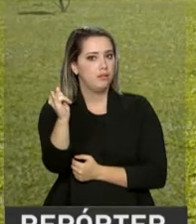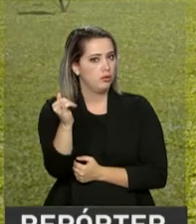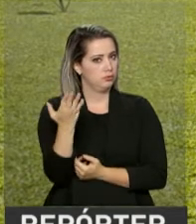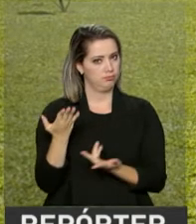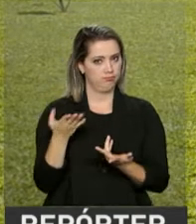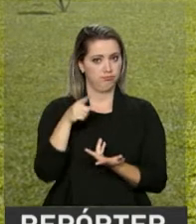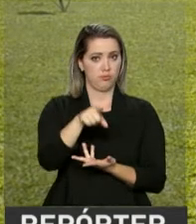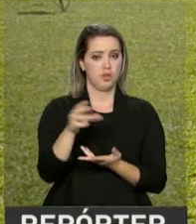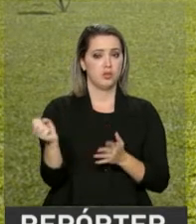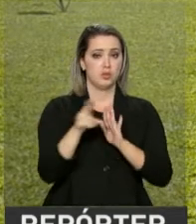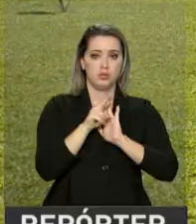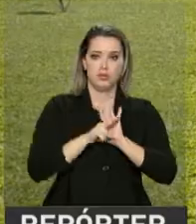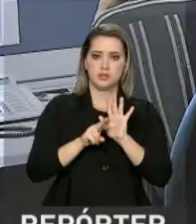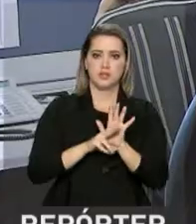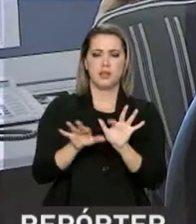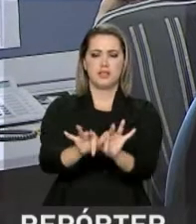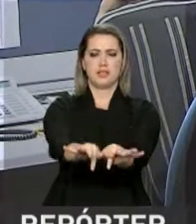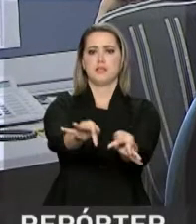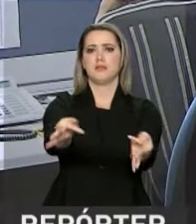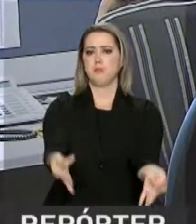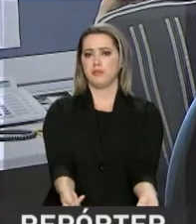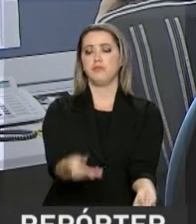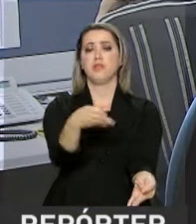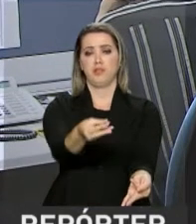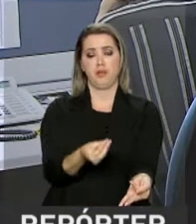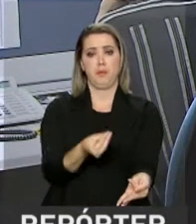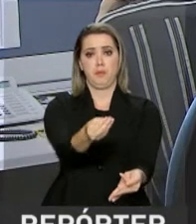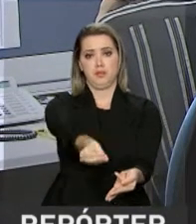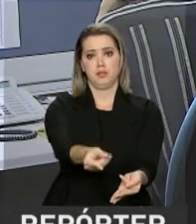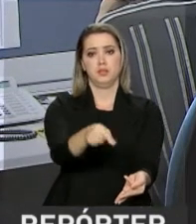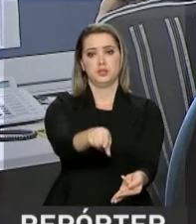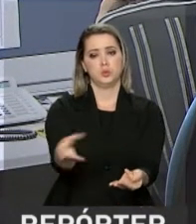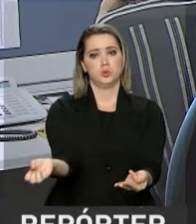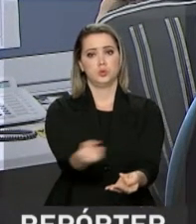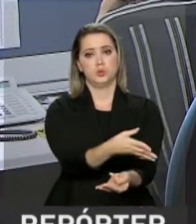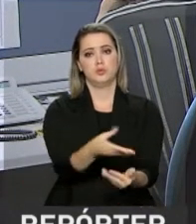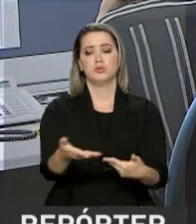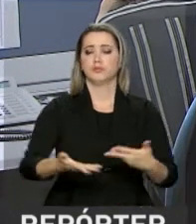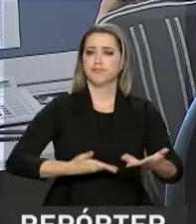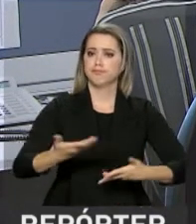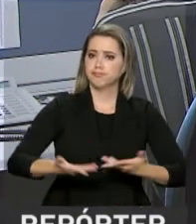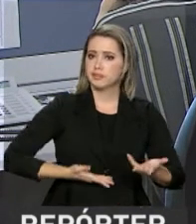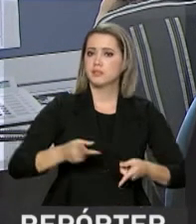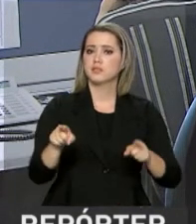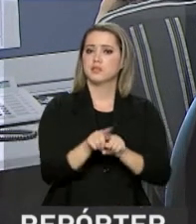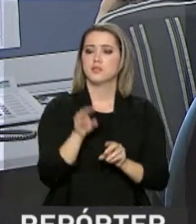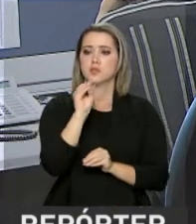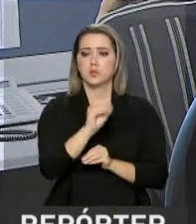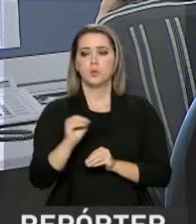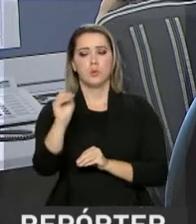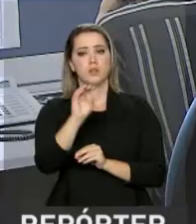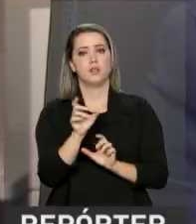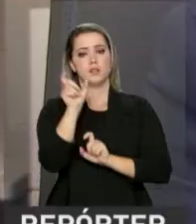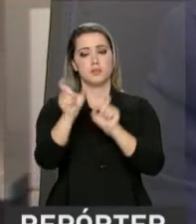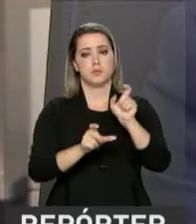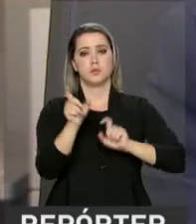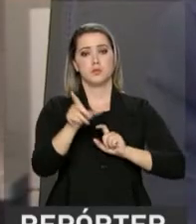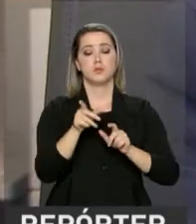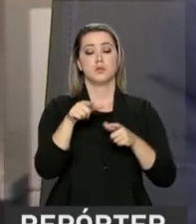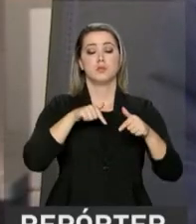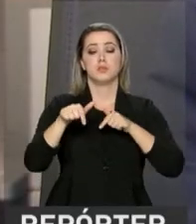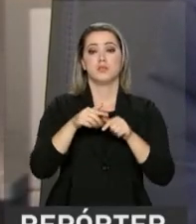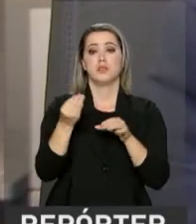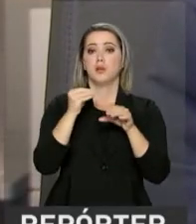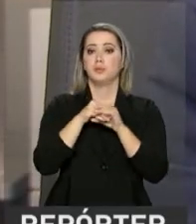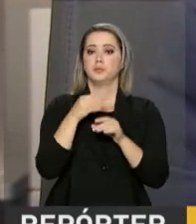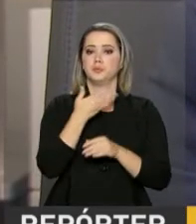agilidade a esse tipo de contratação para atender às novas necessidades do mercado e preservar o trabalhador que atua nesse ramo a idéia é que